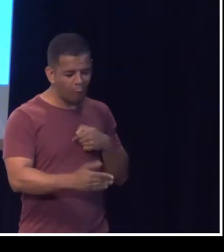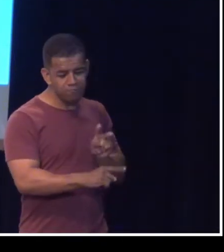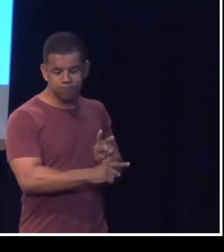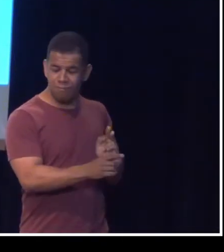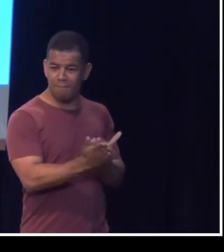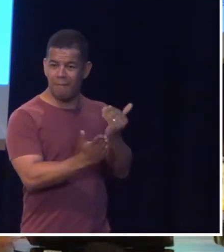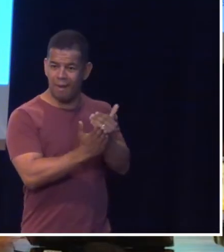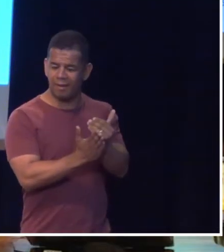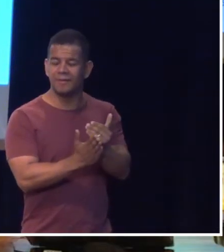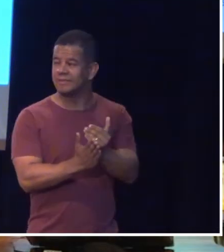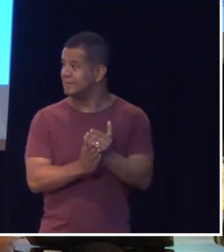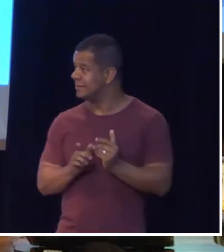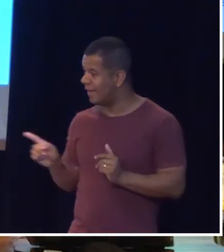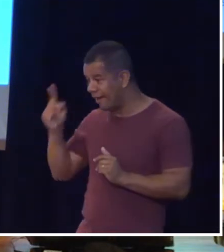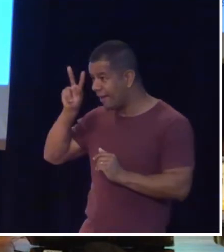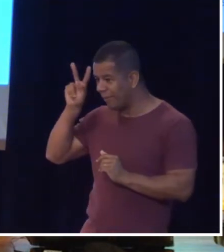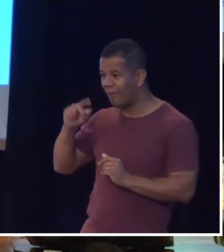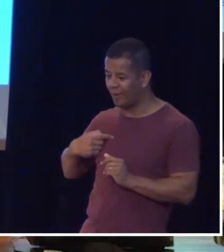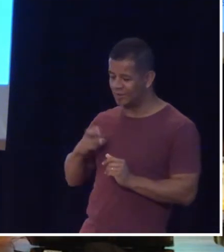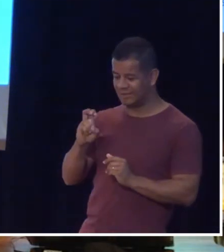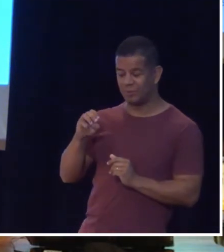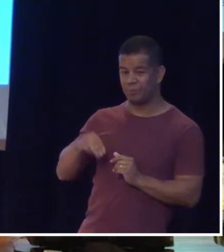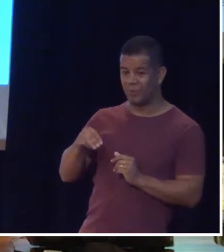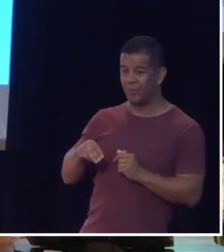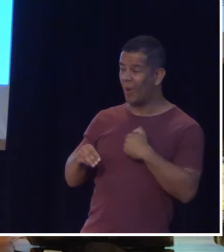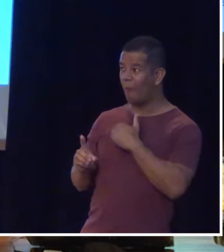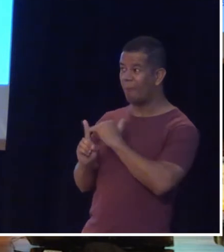5 minutos, e eu cheguei na metade da apresentação, mas está tudo bem.